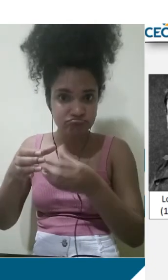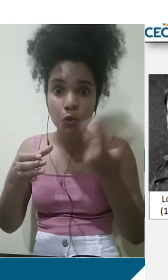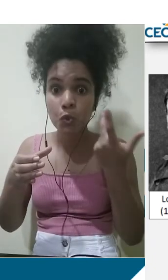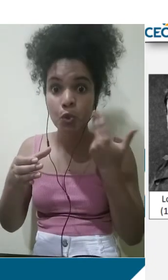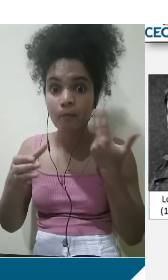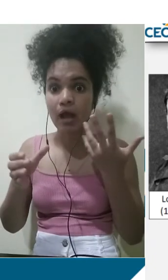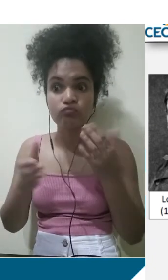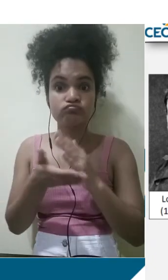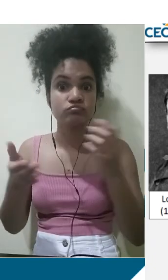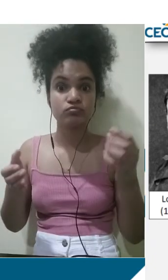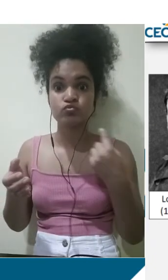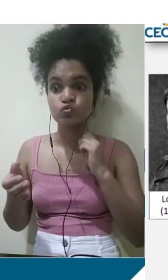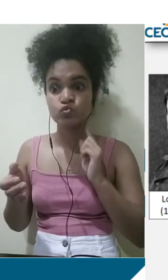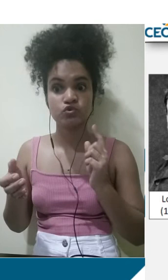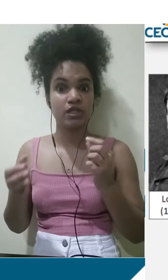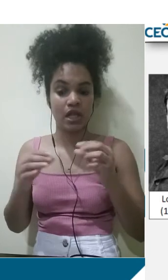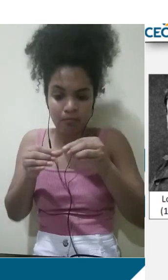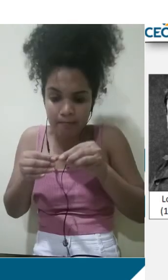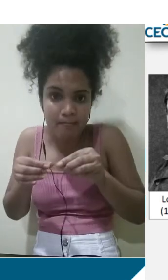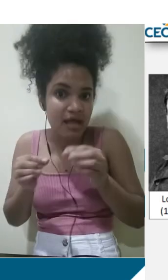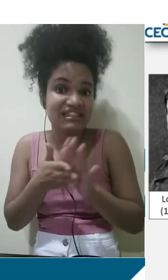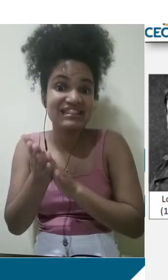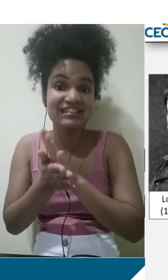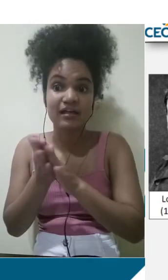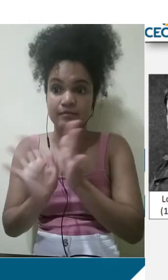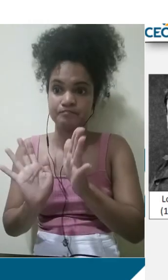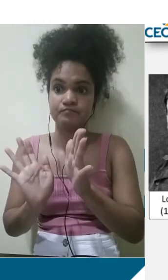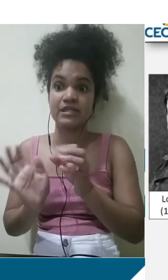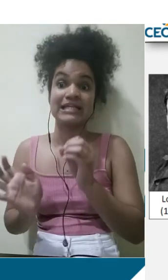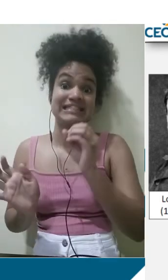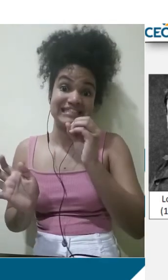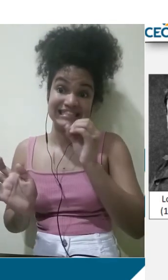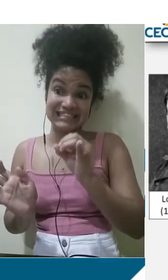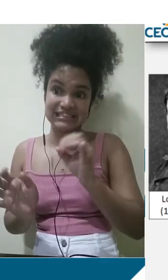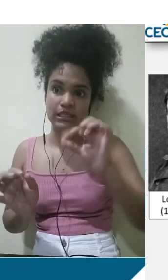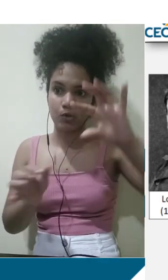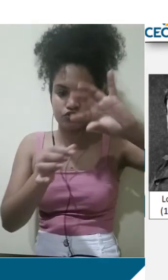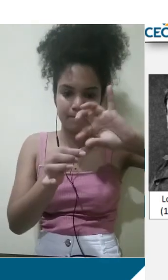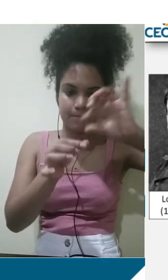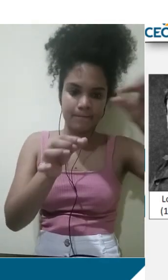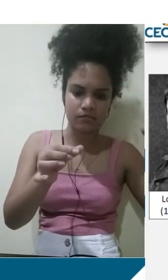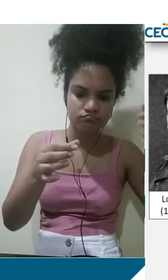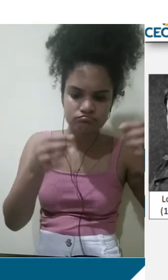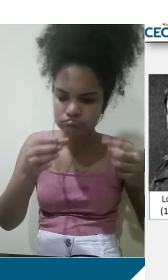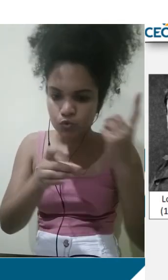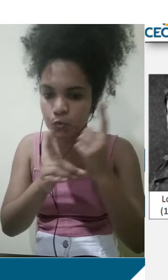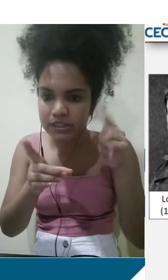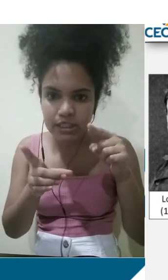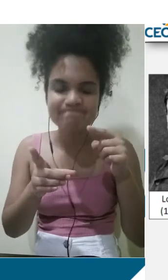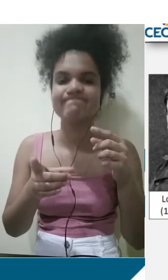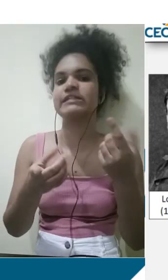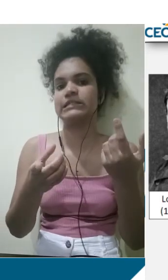quebrado e permanecesse nessa condição, dias depois o líquido apresentaria micro-organismos.